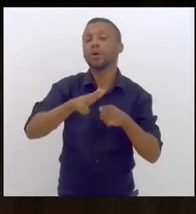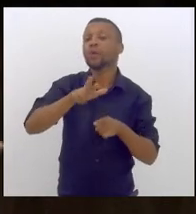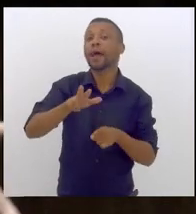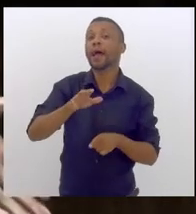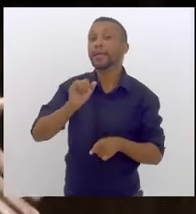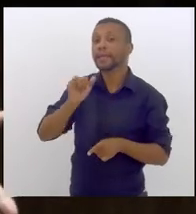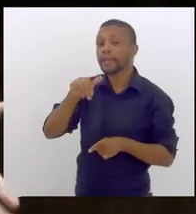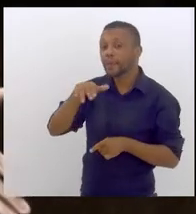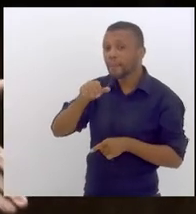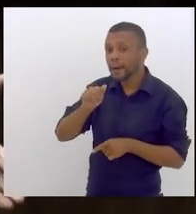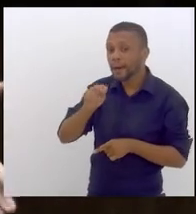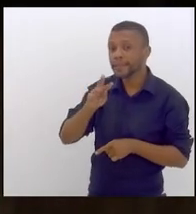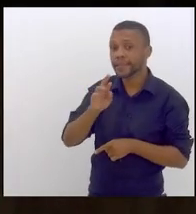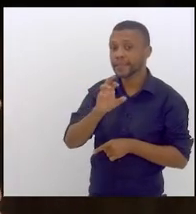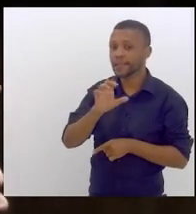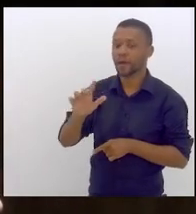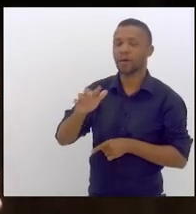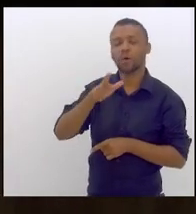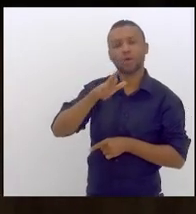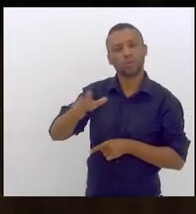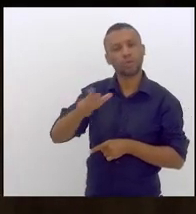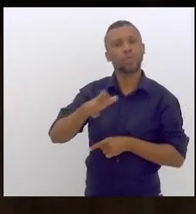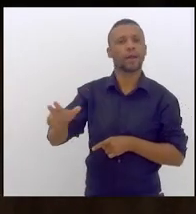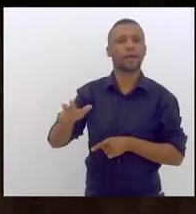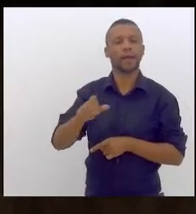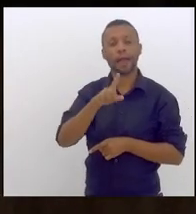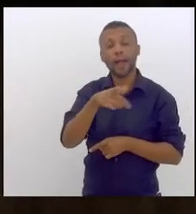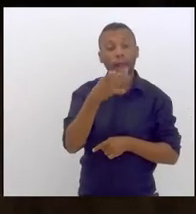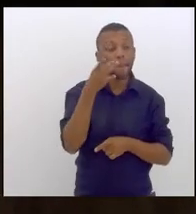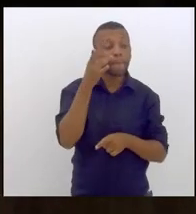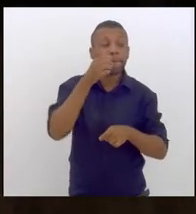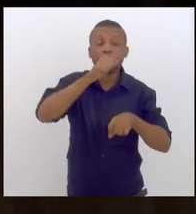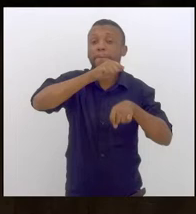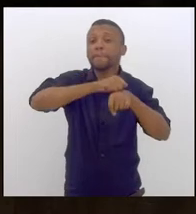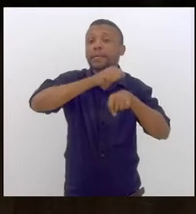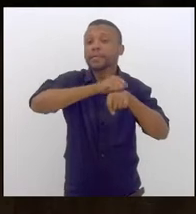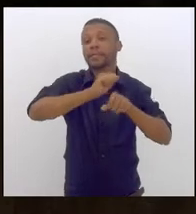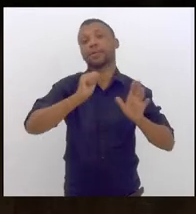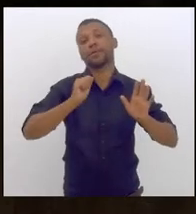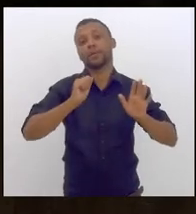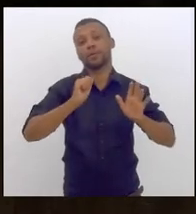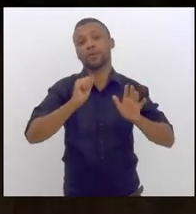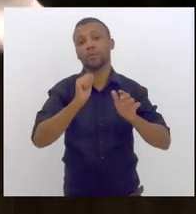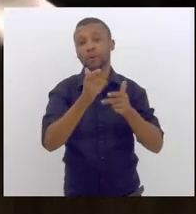é material. Entendeu? Como é que uma coisa que existe...